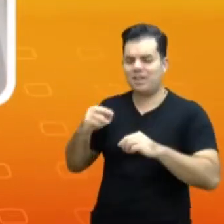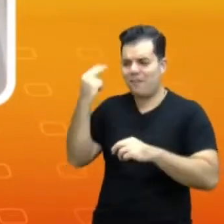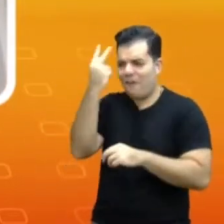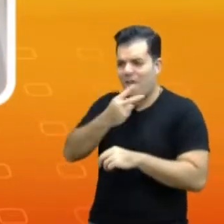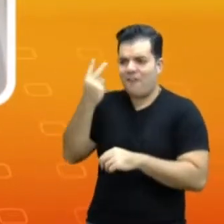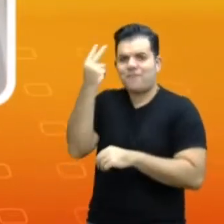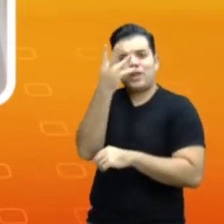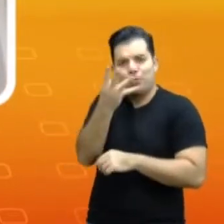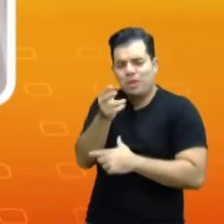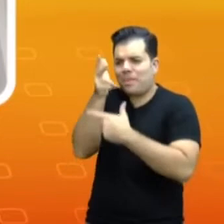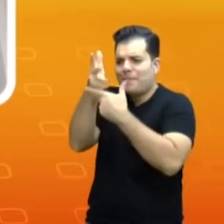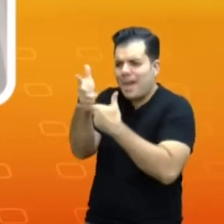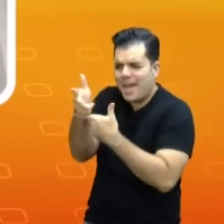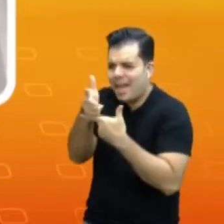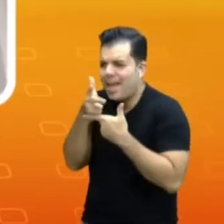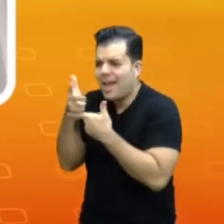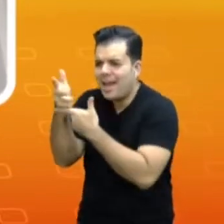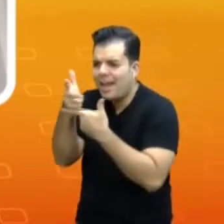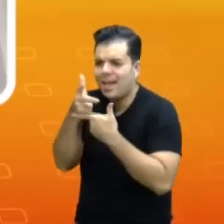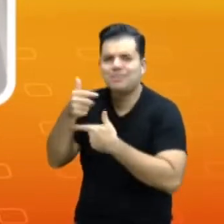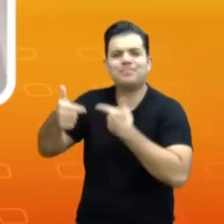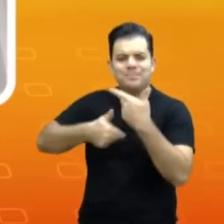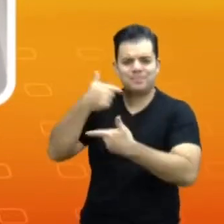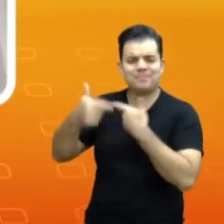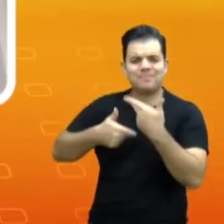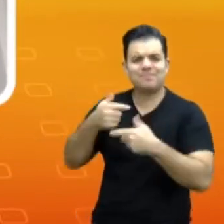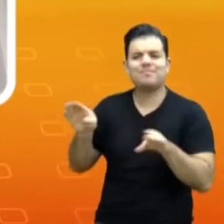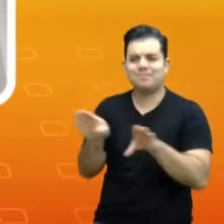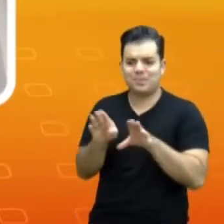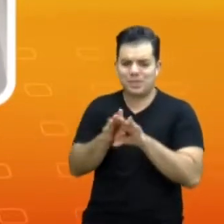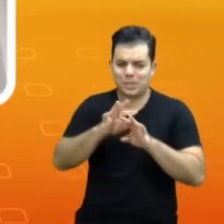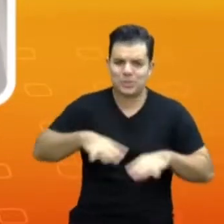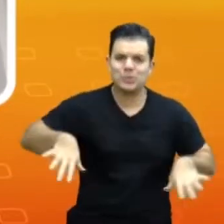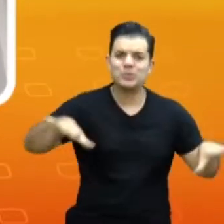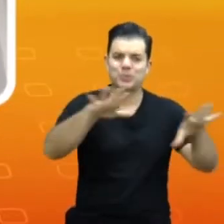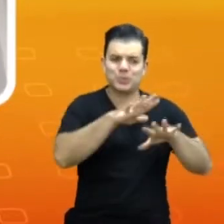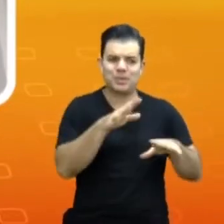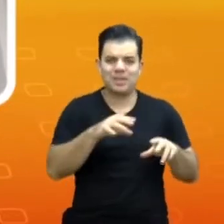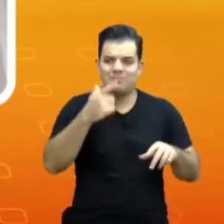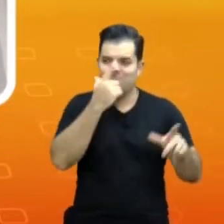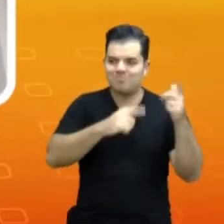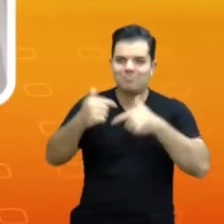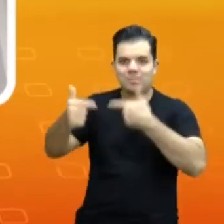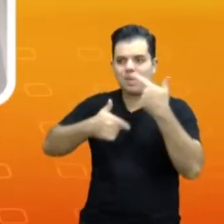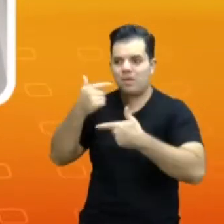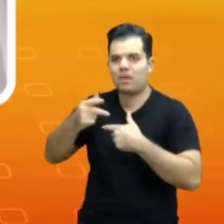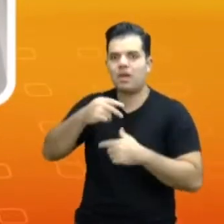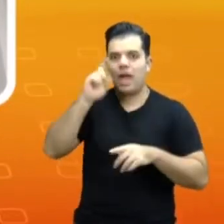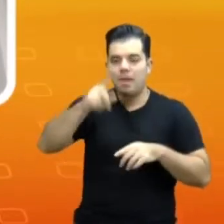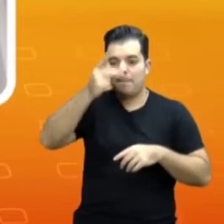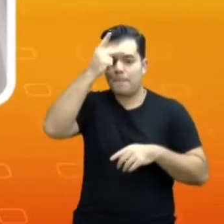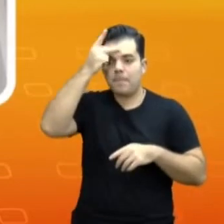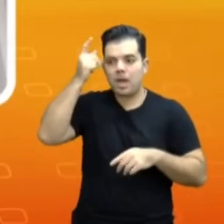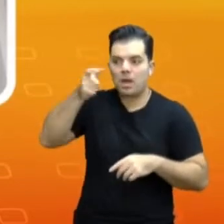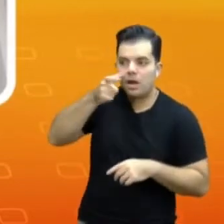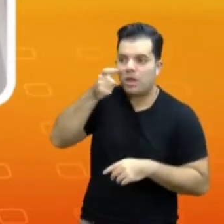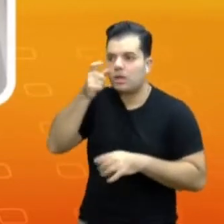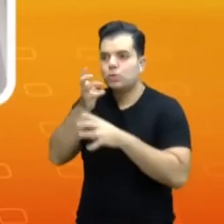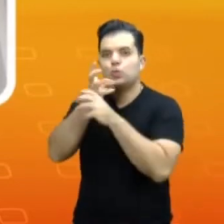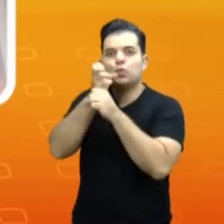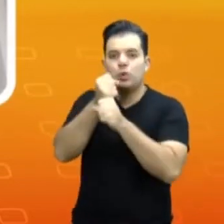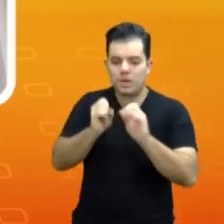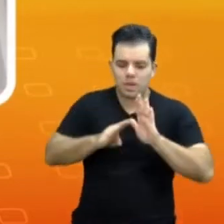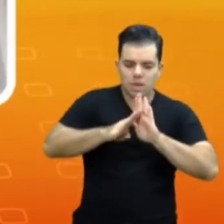24 horas do dia. E o mais interessante para todos que participamos é a audiência que tivemos, porque era um evento